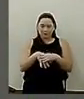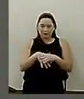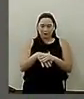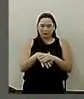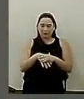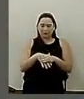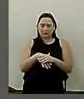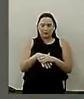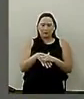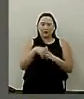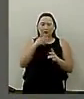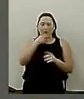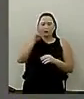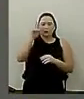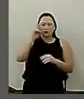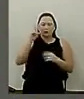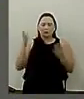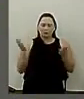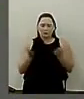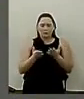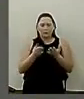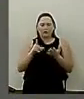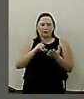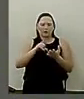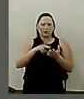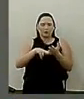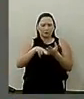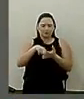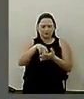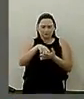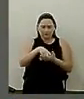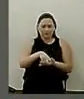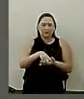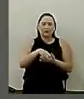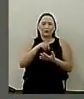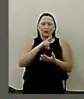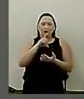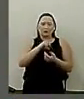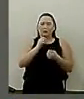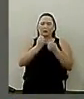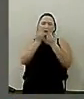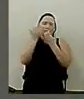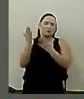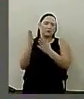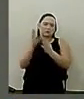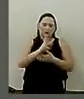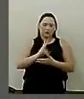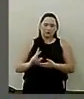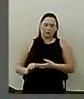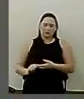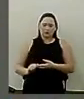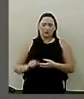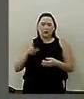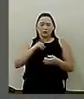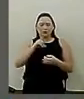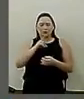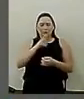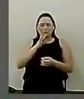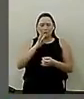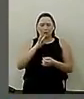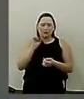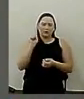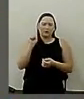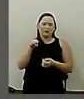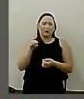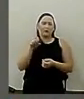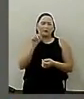Deus, nós nos encurvamos perante o Senhor para te adorar e para reconhecer